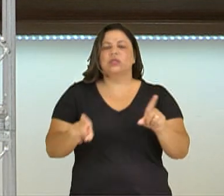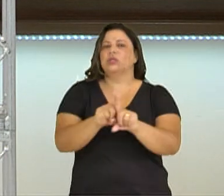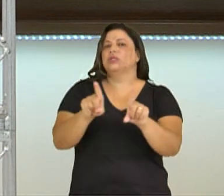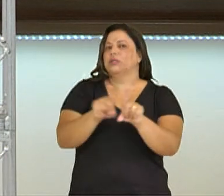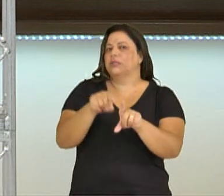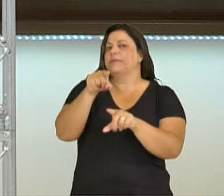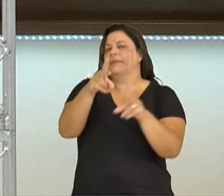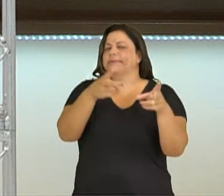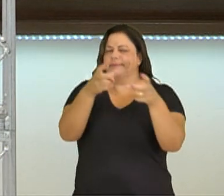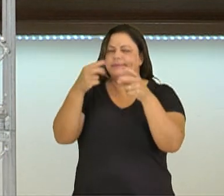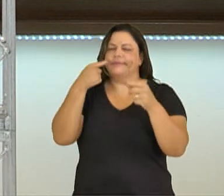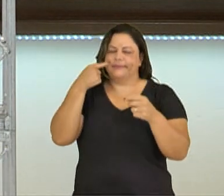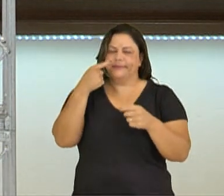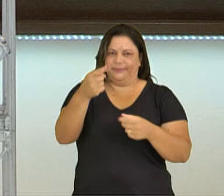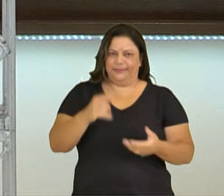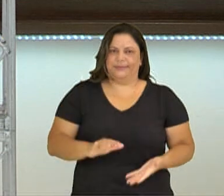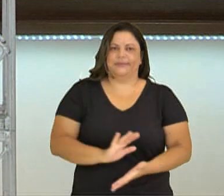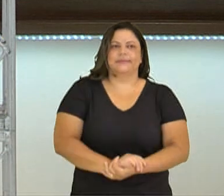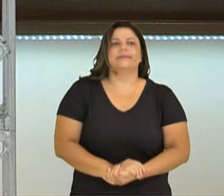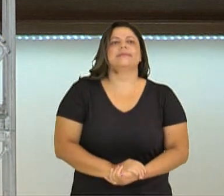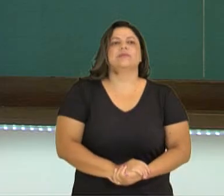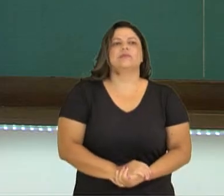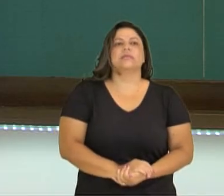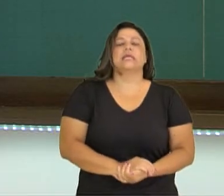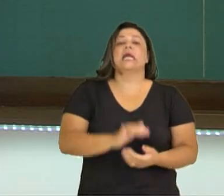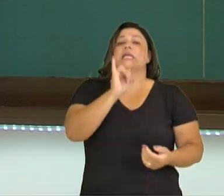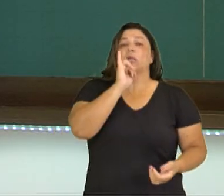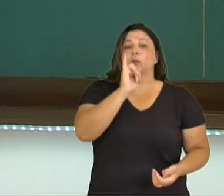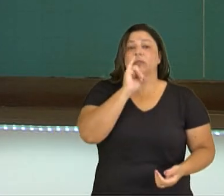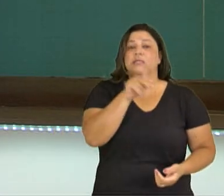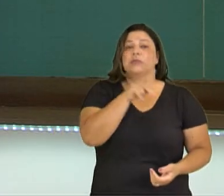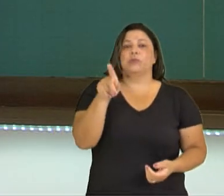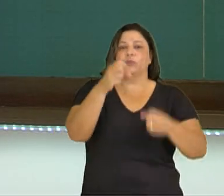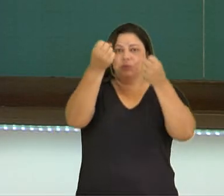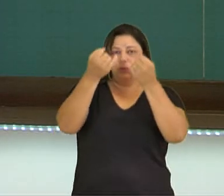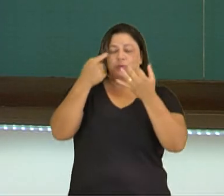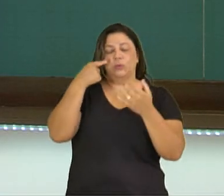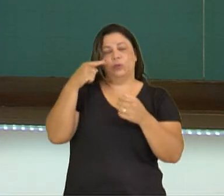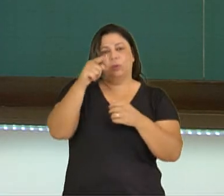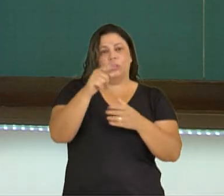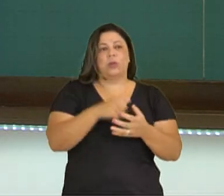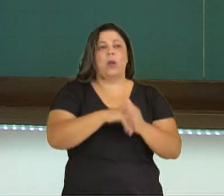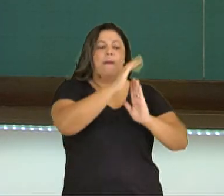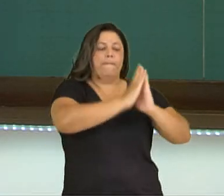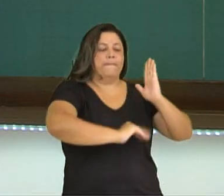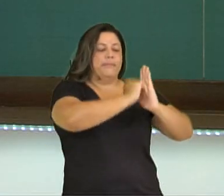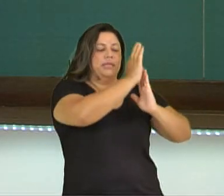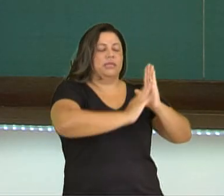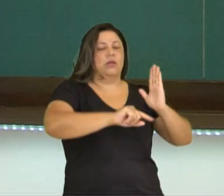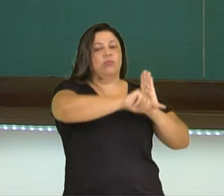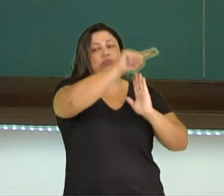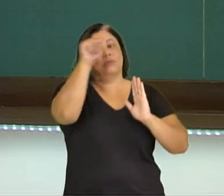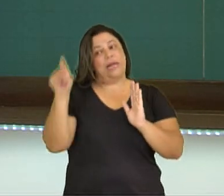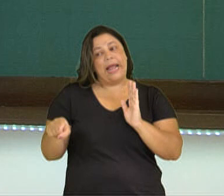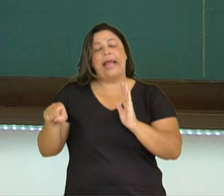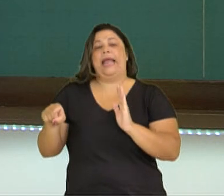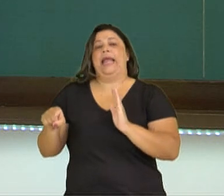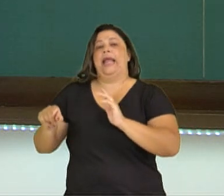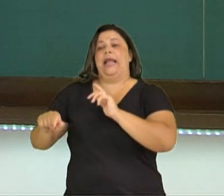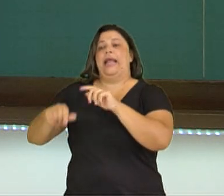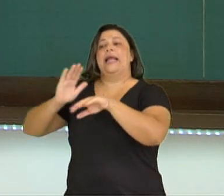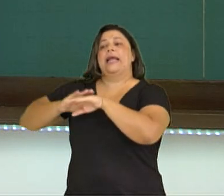para vocês terem uma ideia, certo? Então, os exemplos que a professora trouxe aqui, do pintor, que é prestação